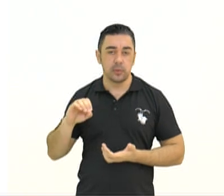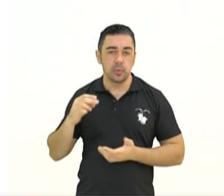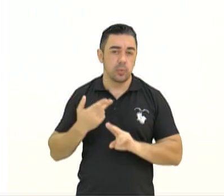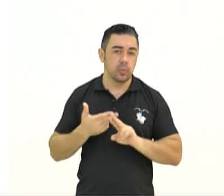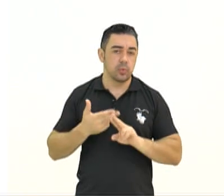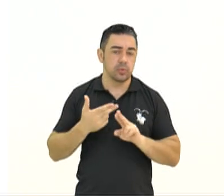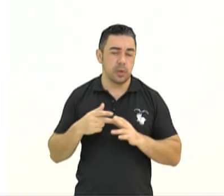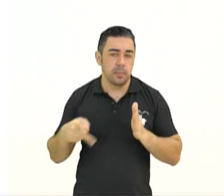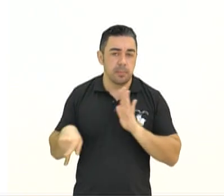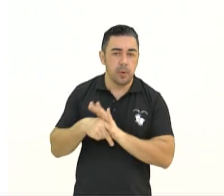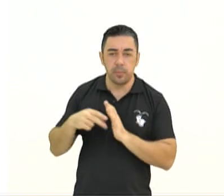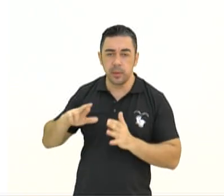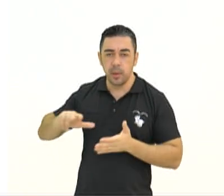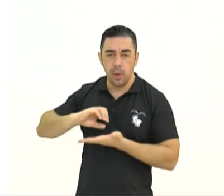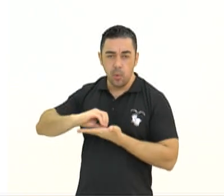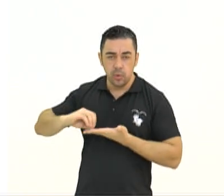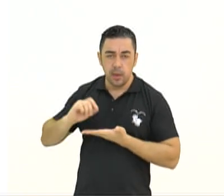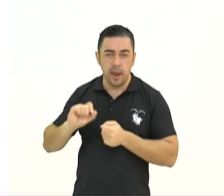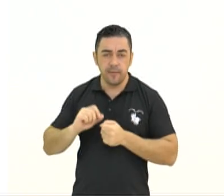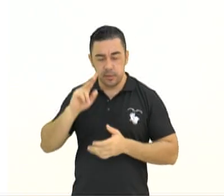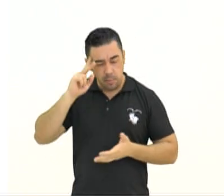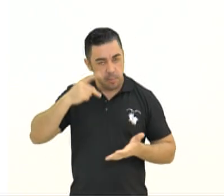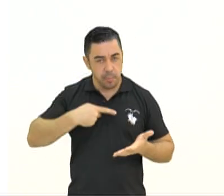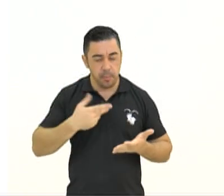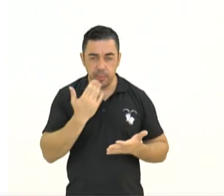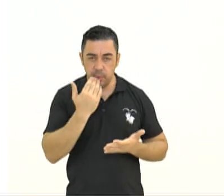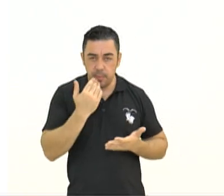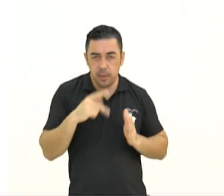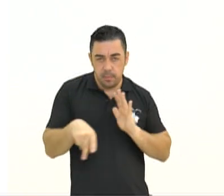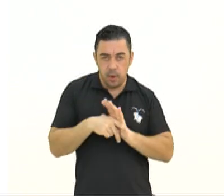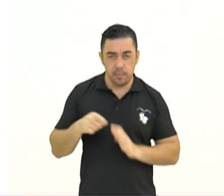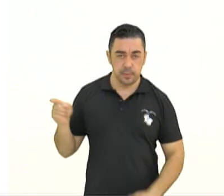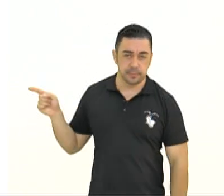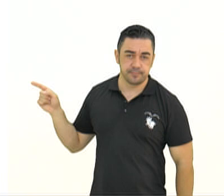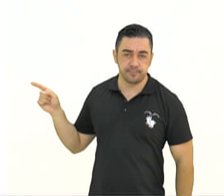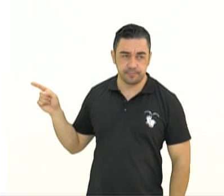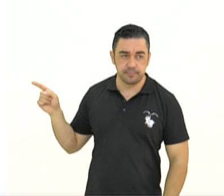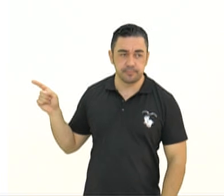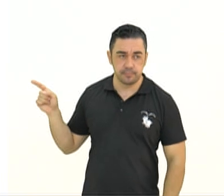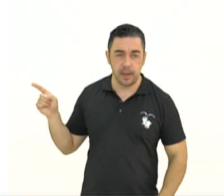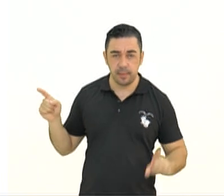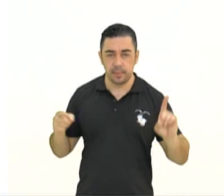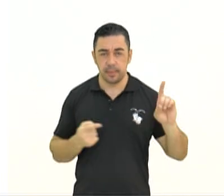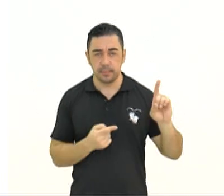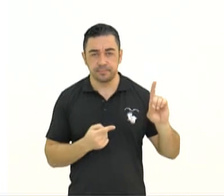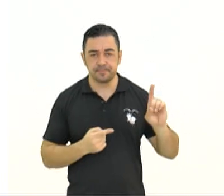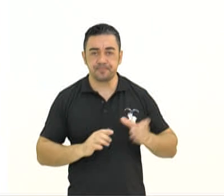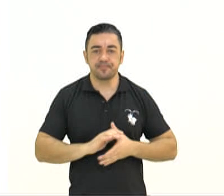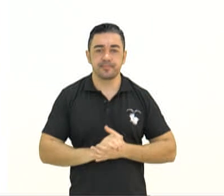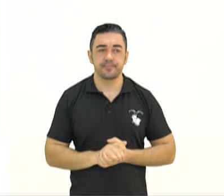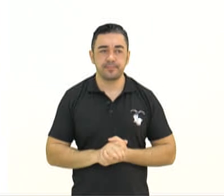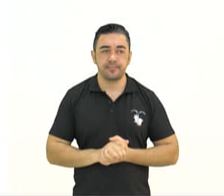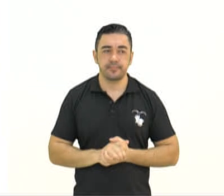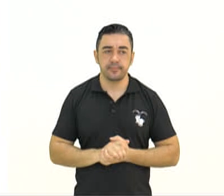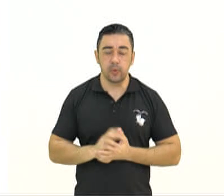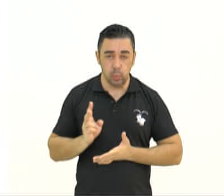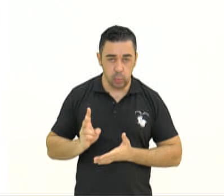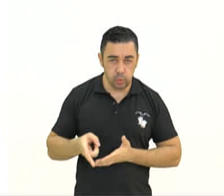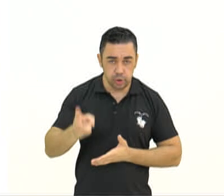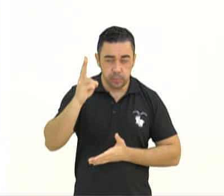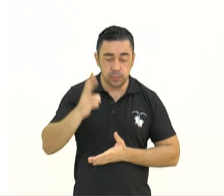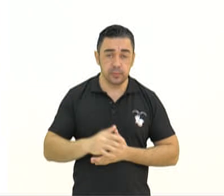compostos inorgânicos para produzir o próprio alimento, tá? Então, são esses aqui os seres autótrofos que a gente tem. O que mais? Continuando